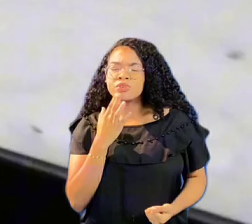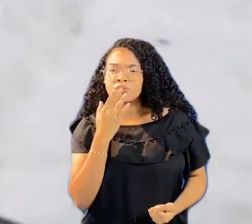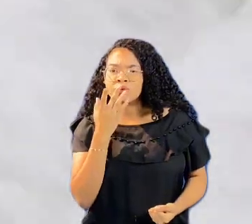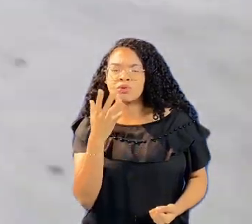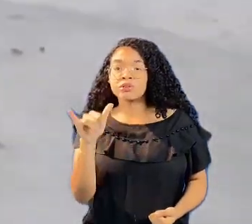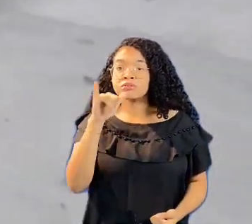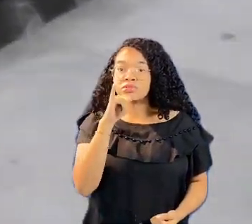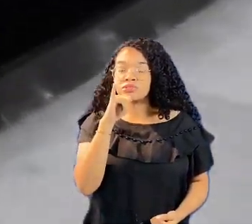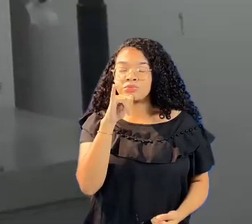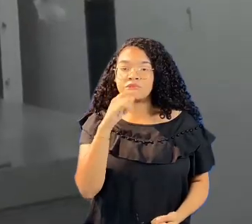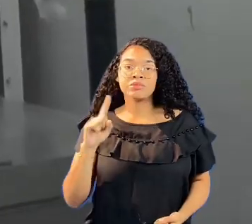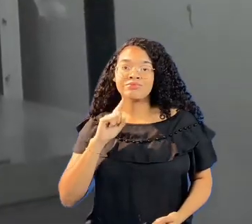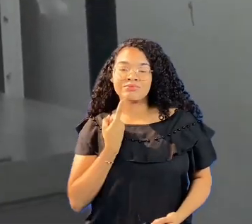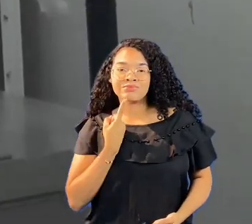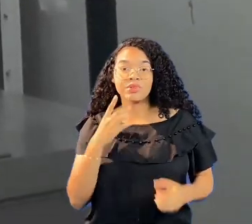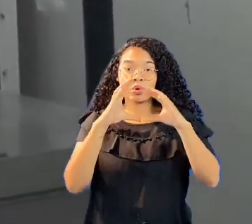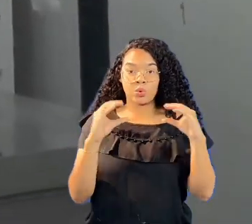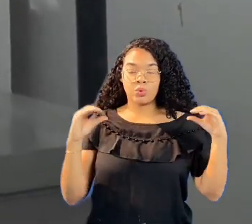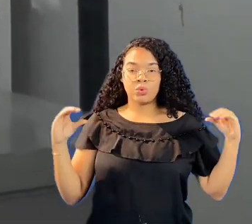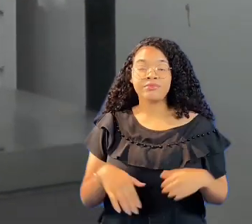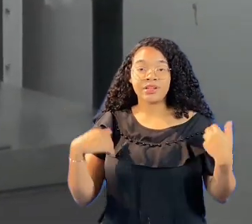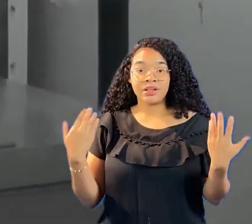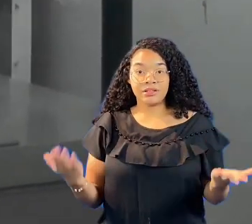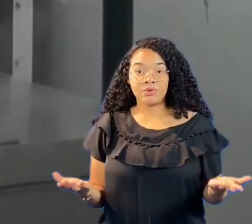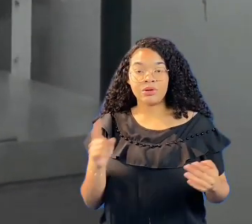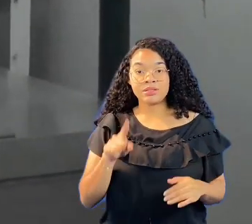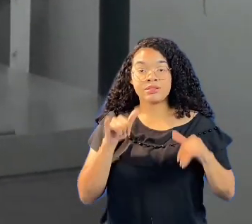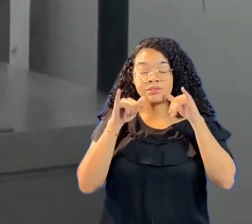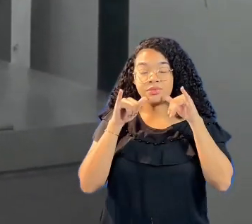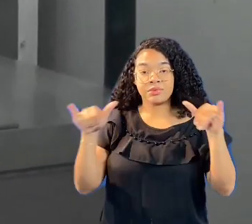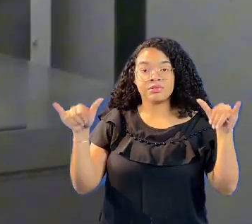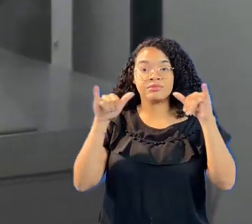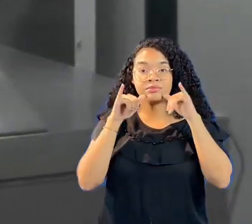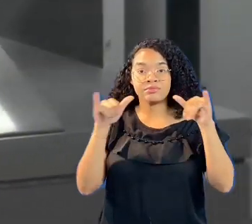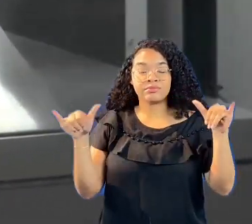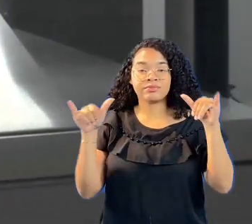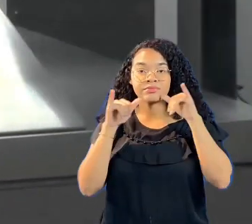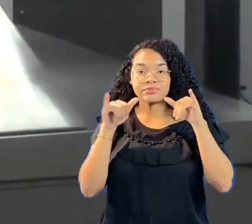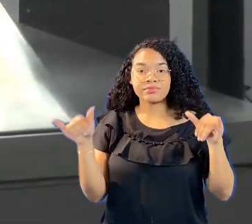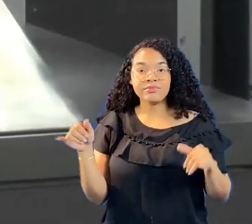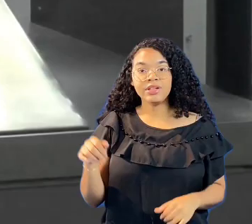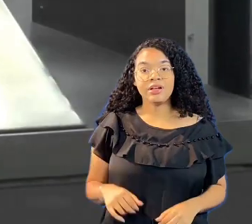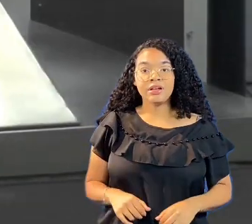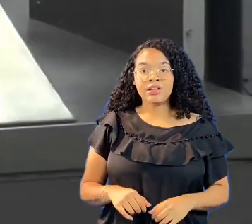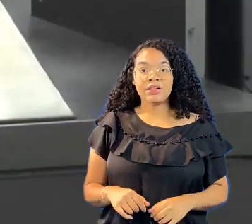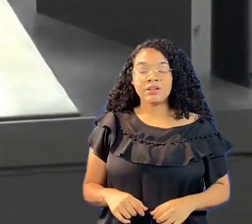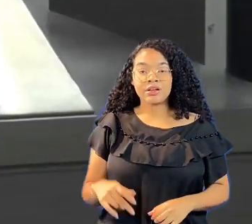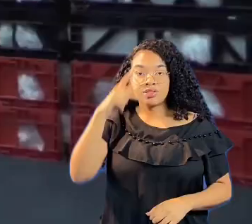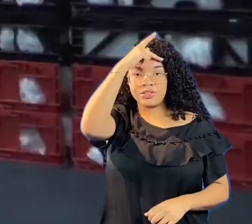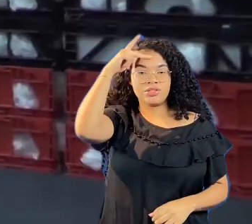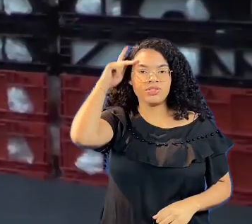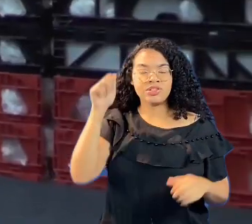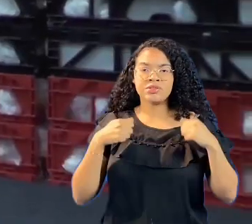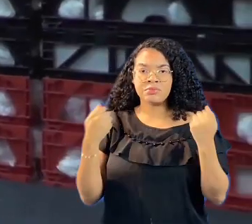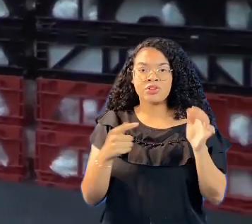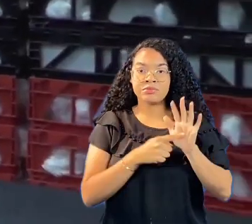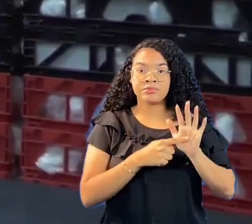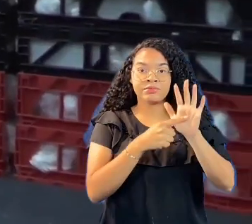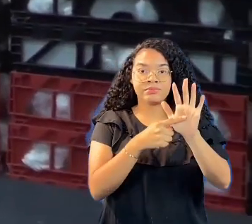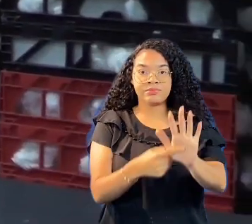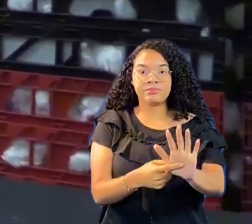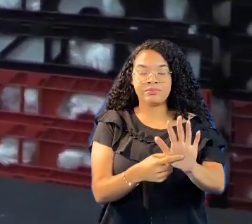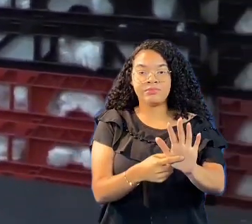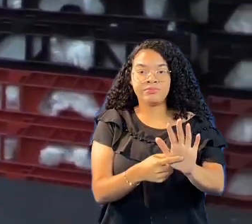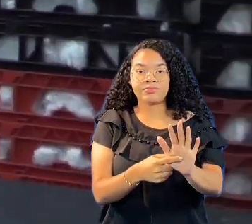comprimento, resistência, finura da fibra, cor, tipo do algodão, sujeira. Então essas são as informações que a gente